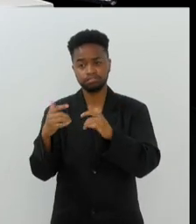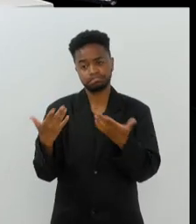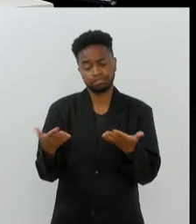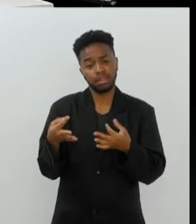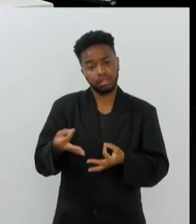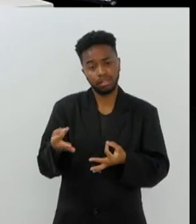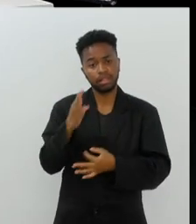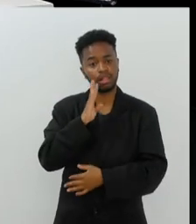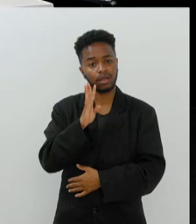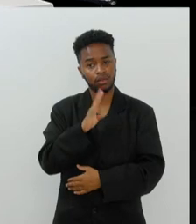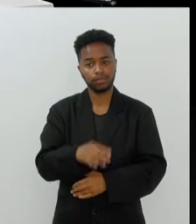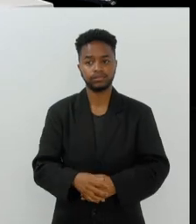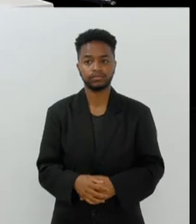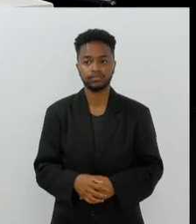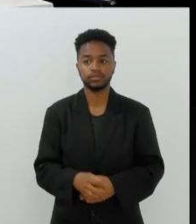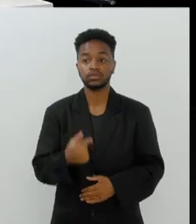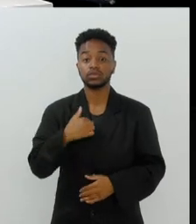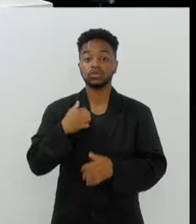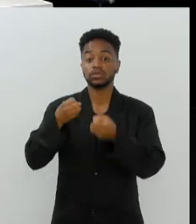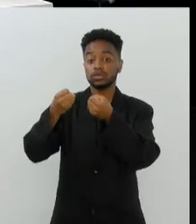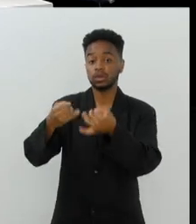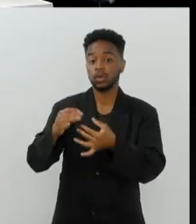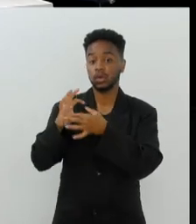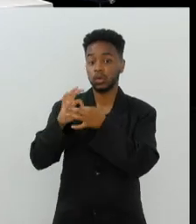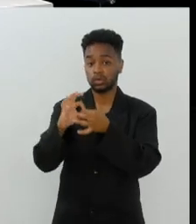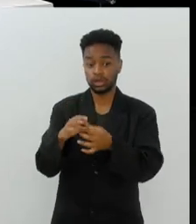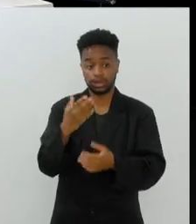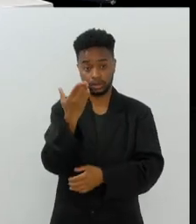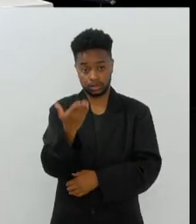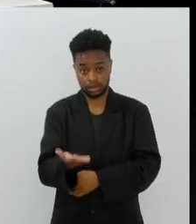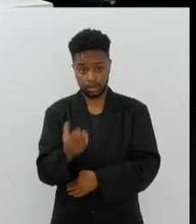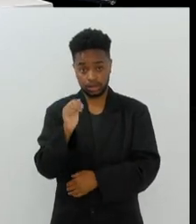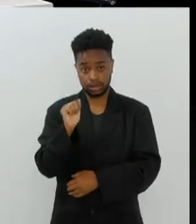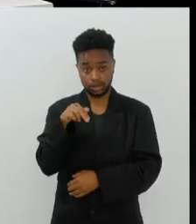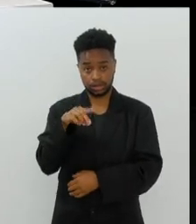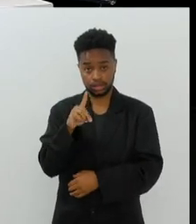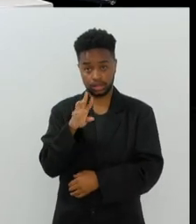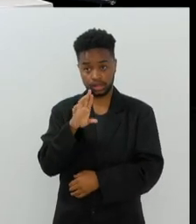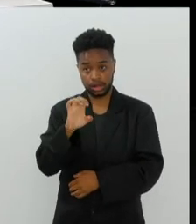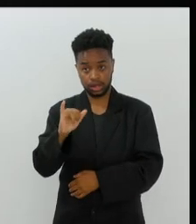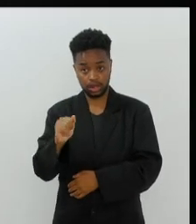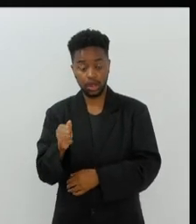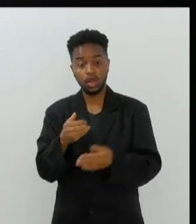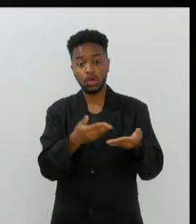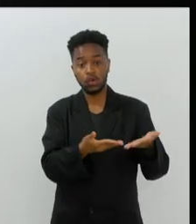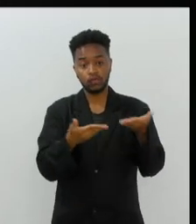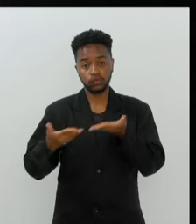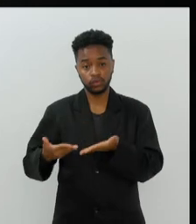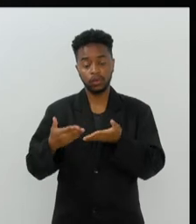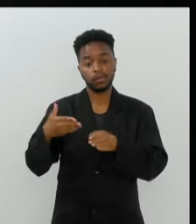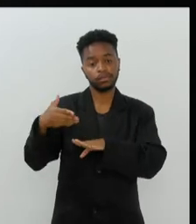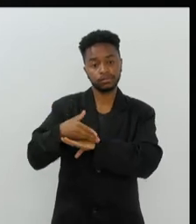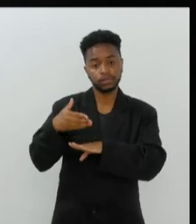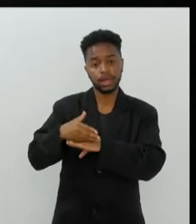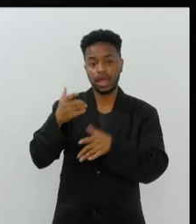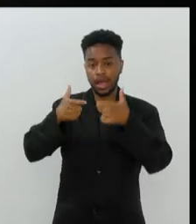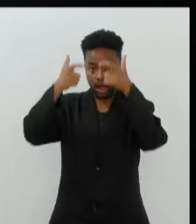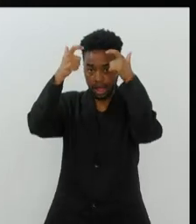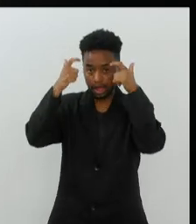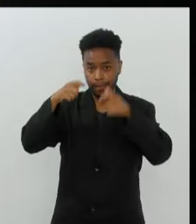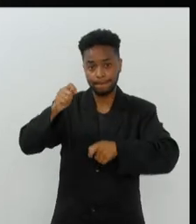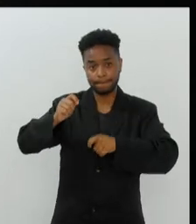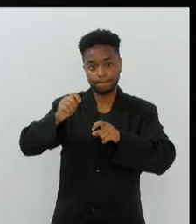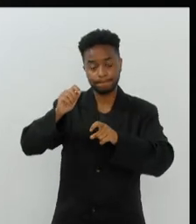muito gostoso, foi muito legal. Nesse dia, só para contextualizar, a Andréa foi convidada a ser rainha de bateria da Unido Pôr da Pedra para o